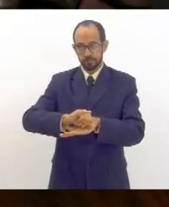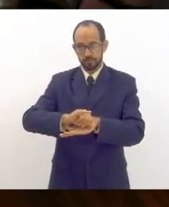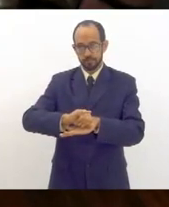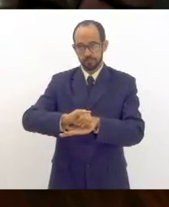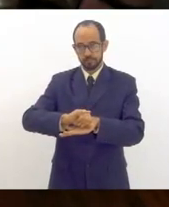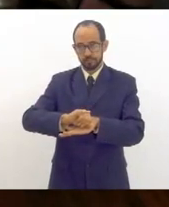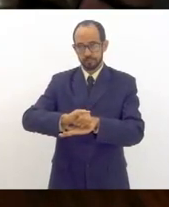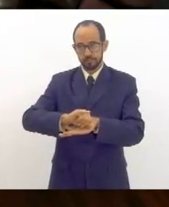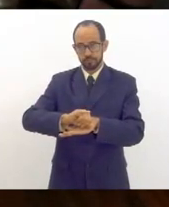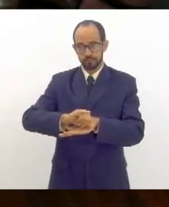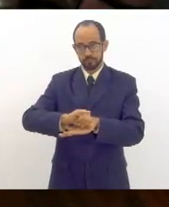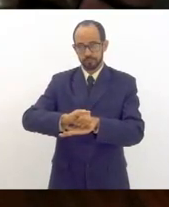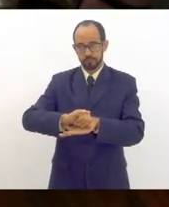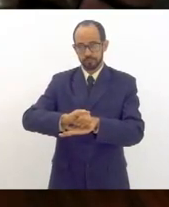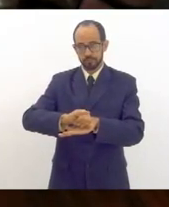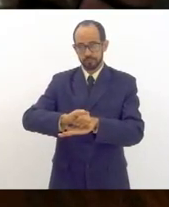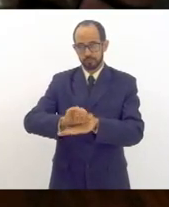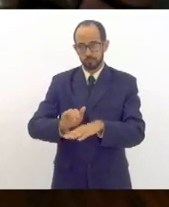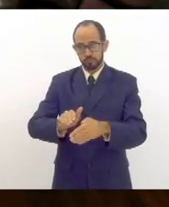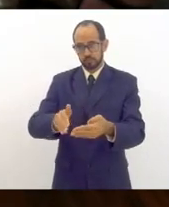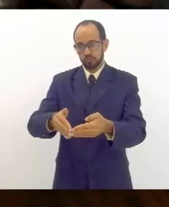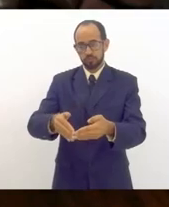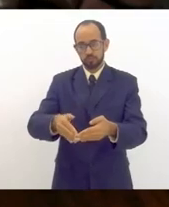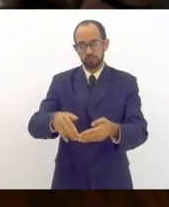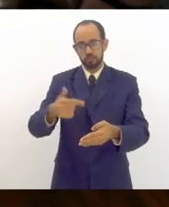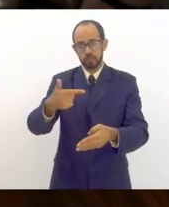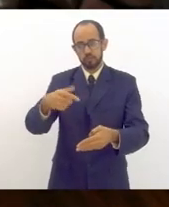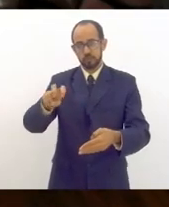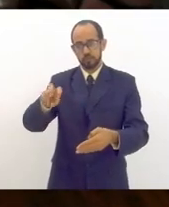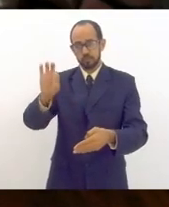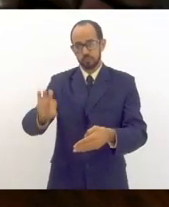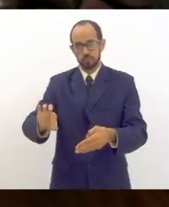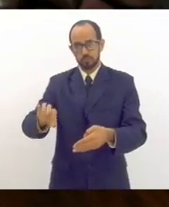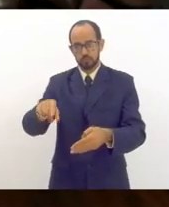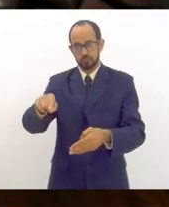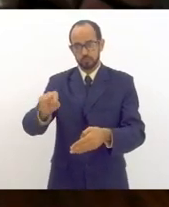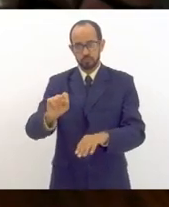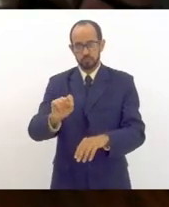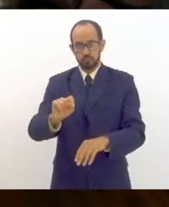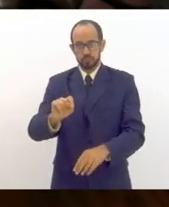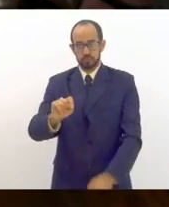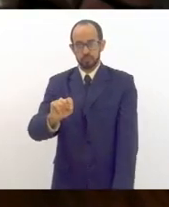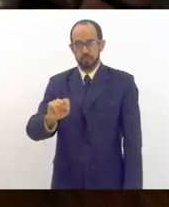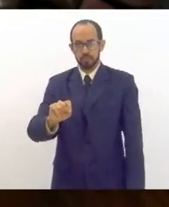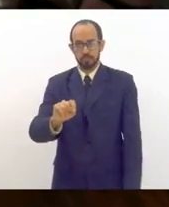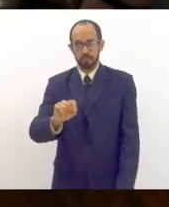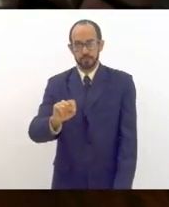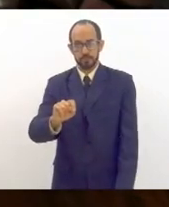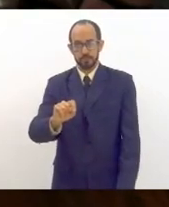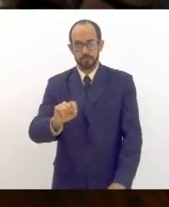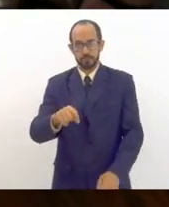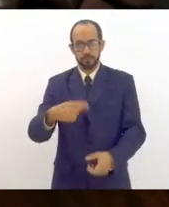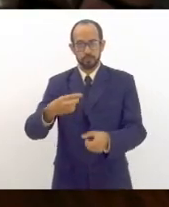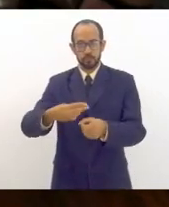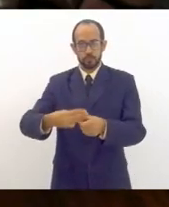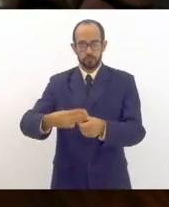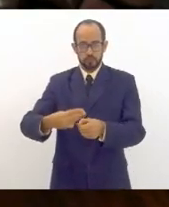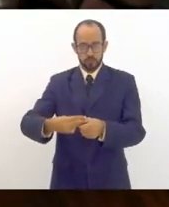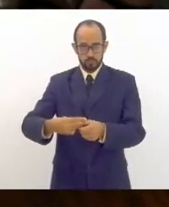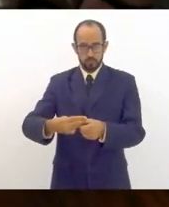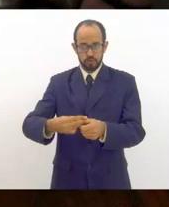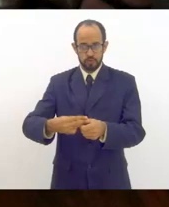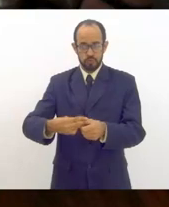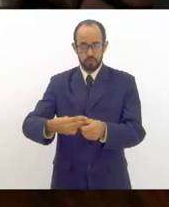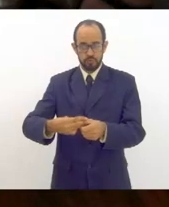na perspectiva de um quarto da alíquota de 25% dos municípios. O município